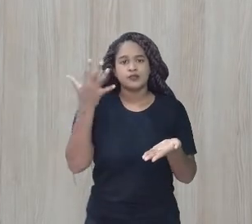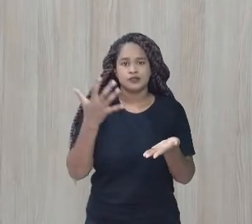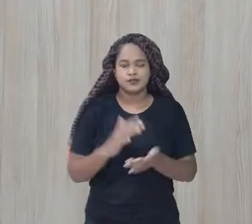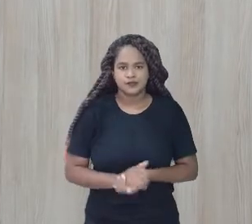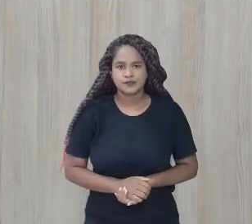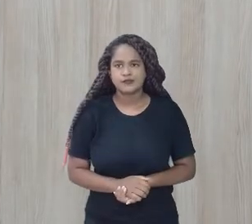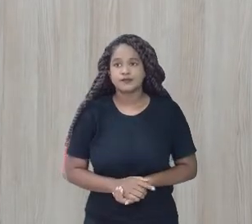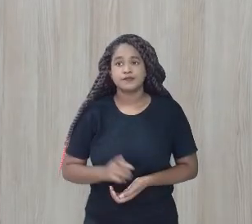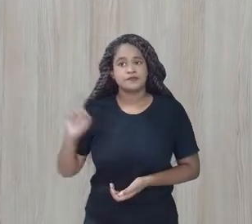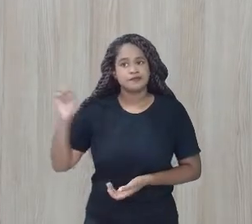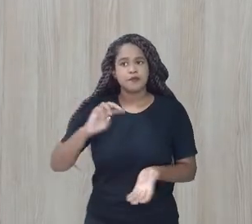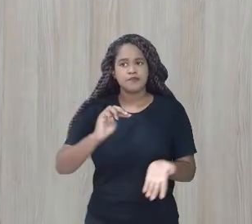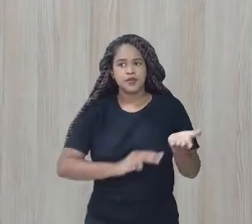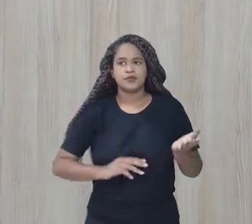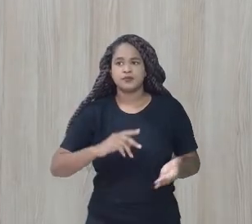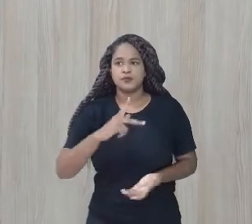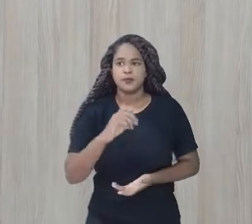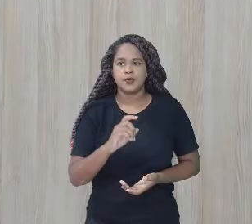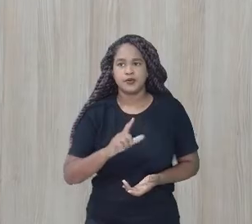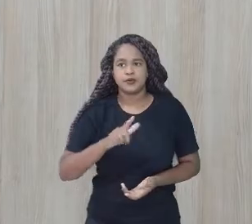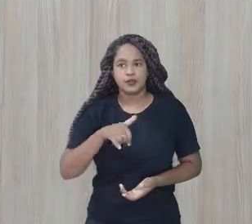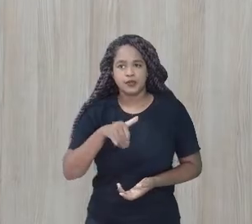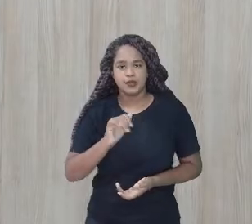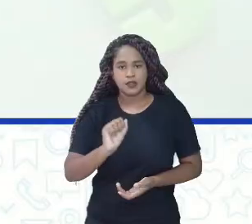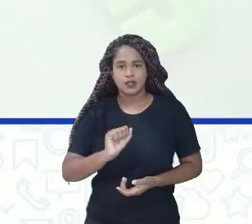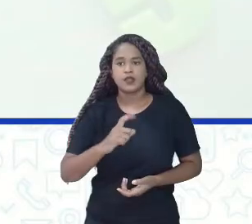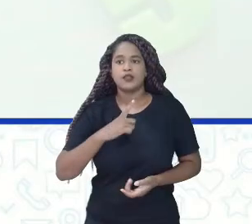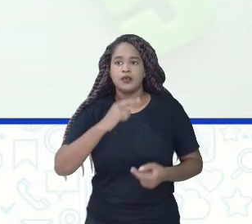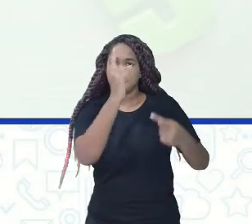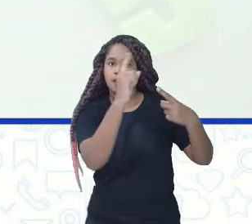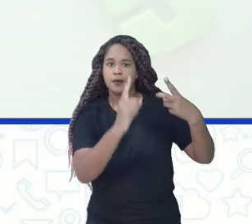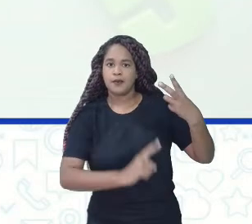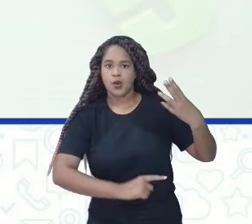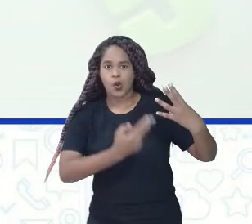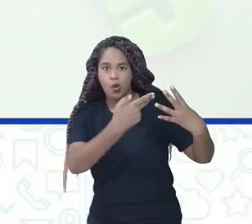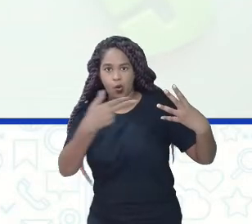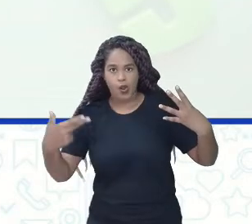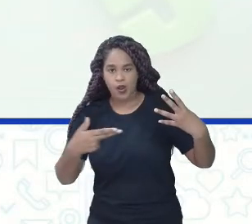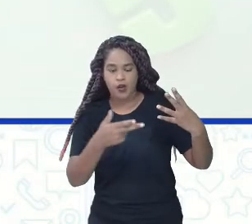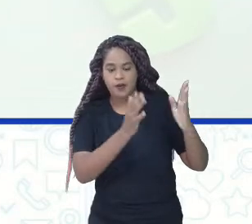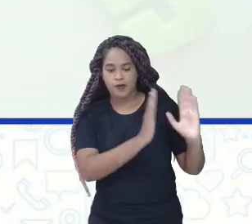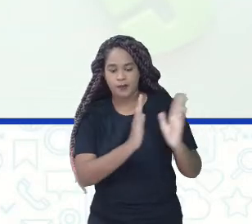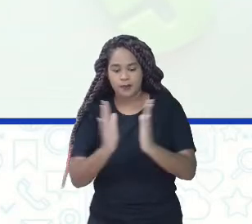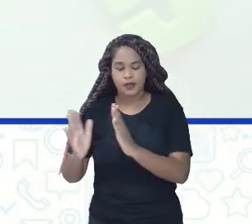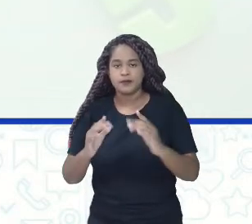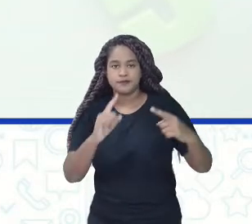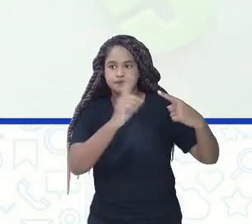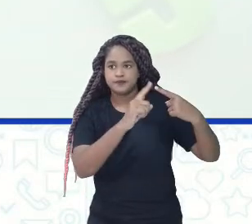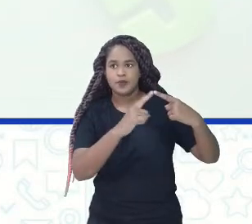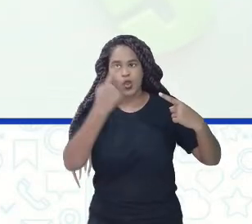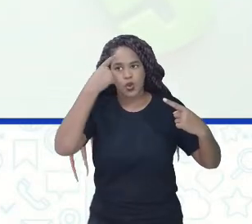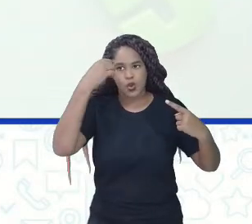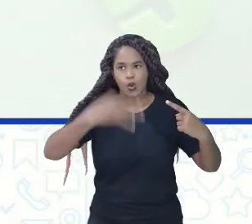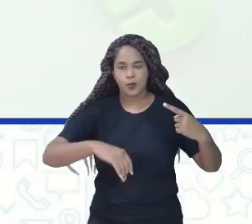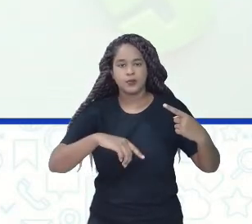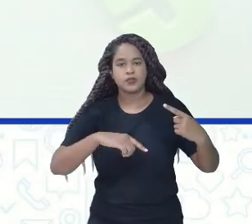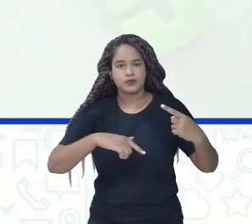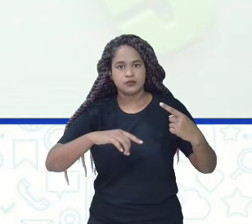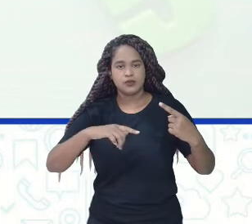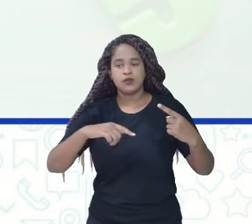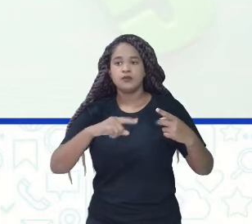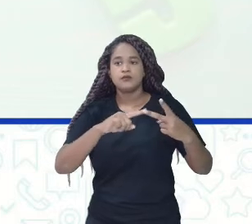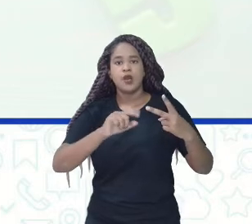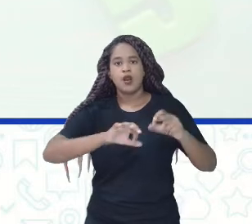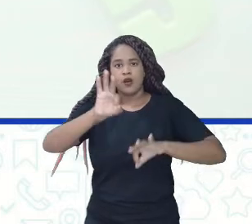que o método POLI oferece 4 etapas. A etapa de compreender o que o problema diz, de planejar essa